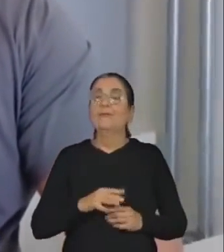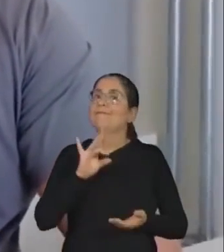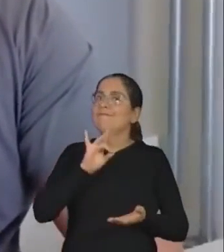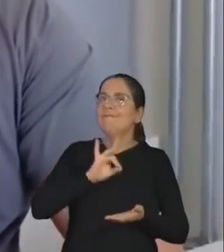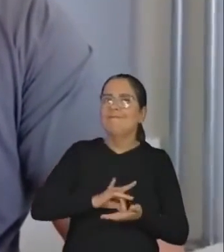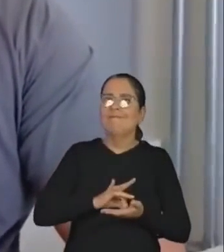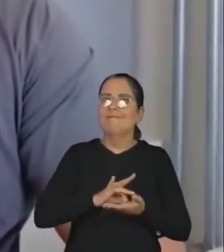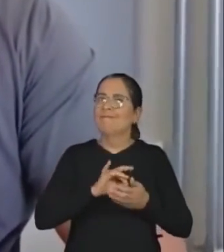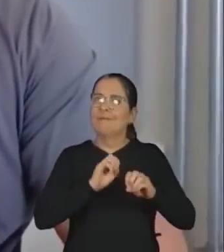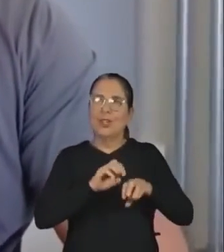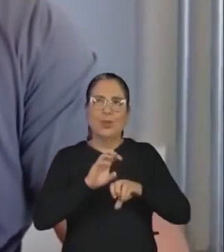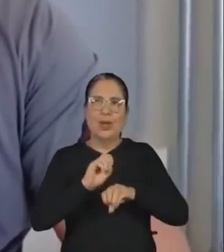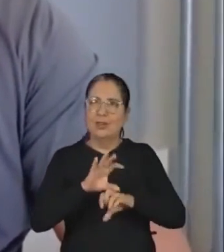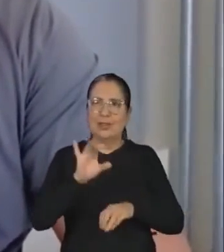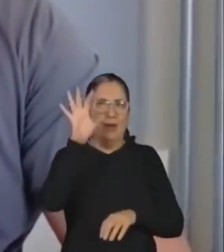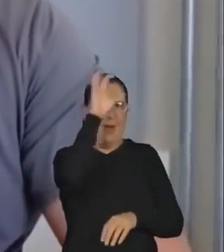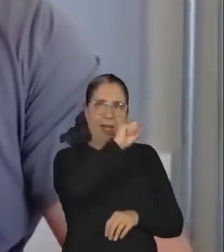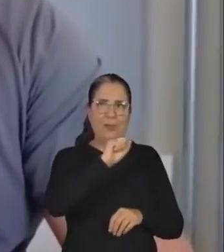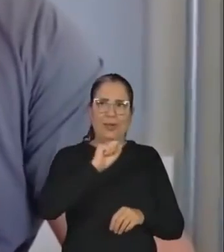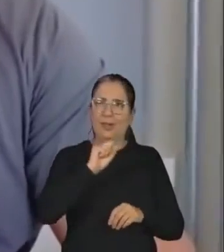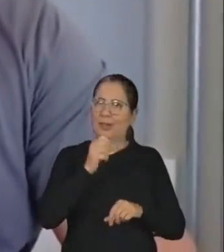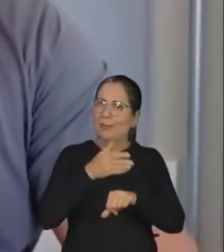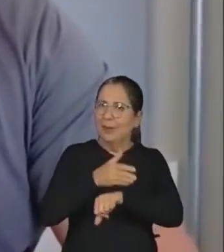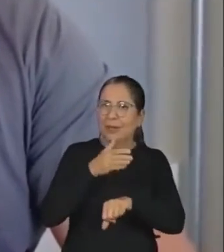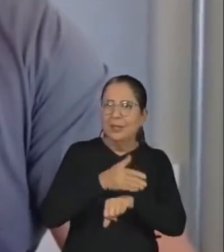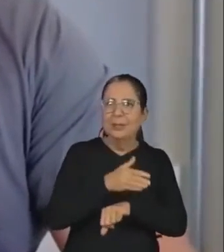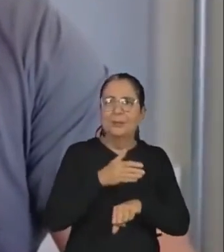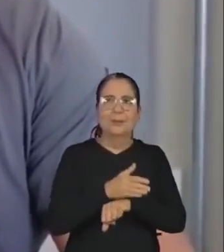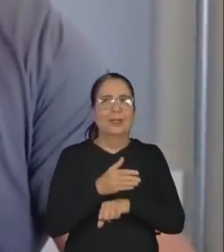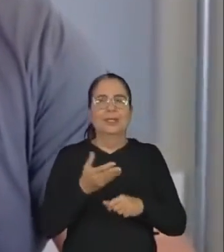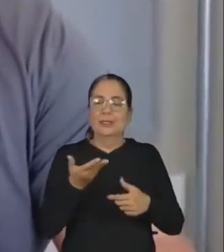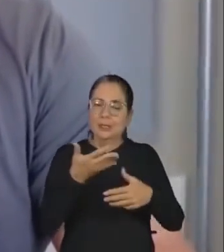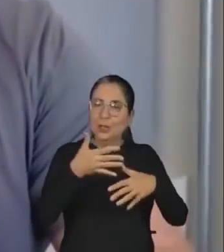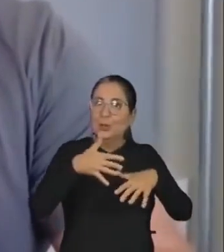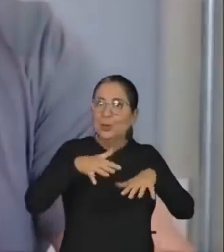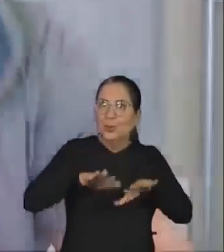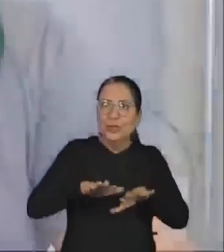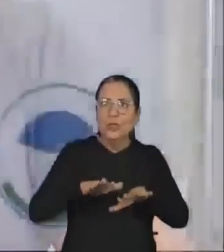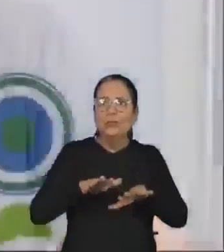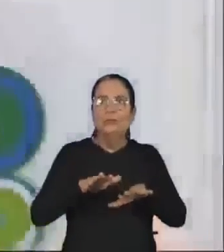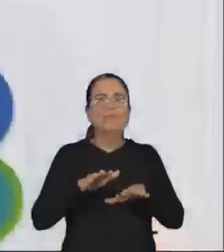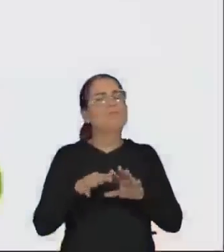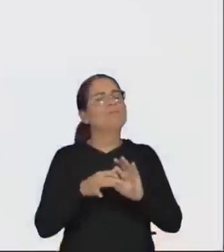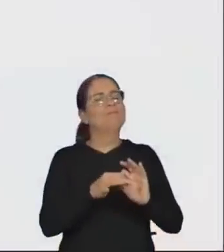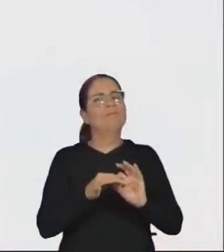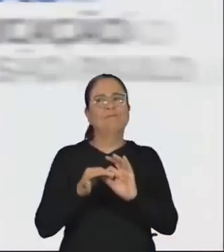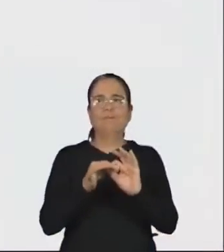os alunos participando e praticando as atividades em casa.